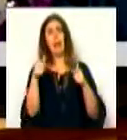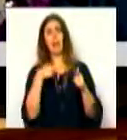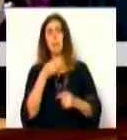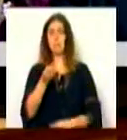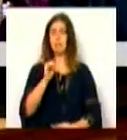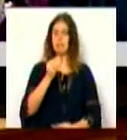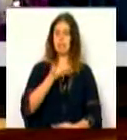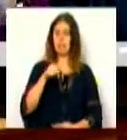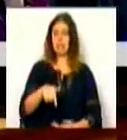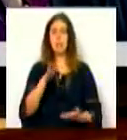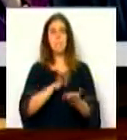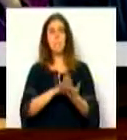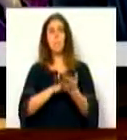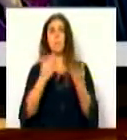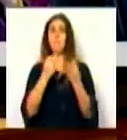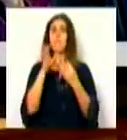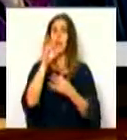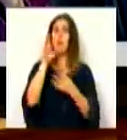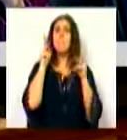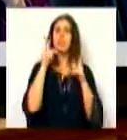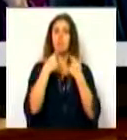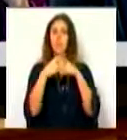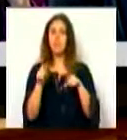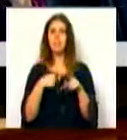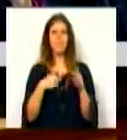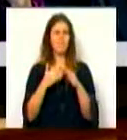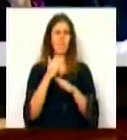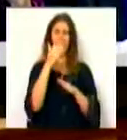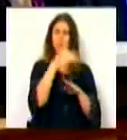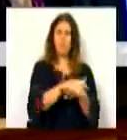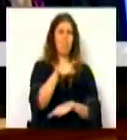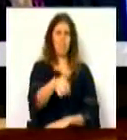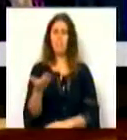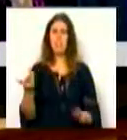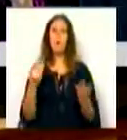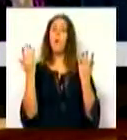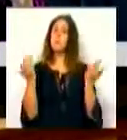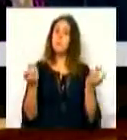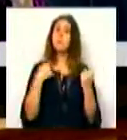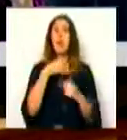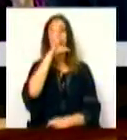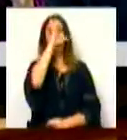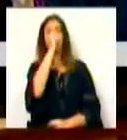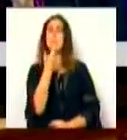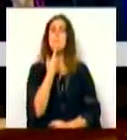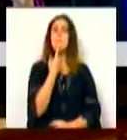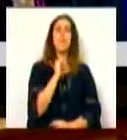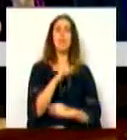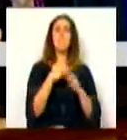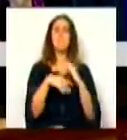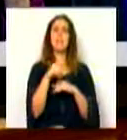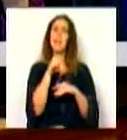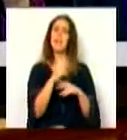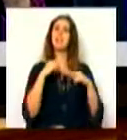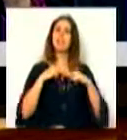PSD aqui propõe é um método distinto e que ultrapassa este. Ou seja, que o Governo não possa fazer